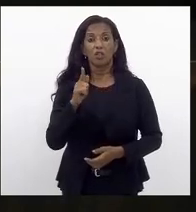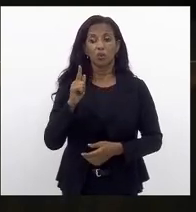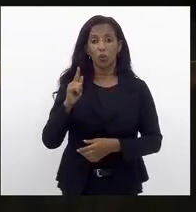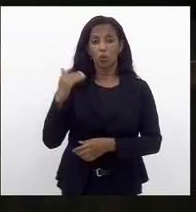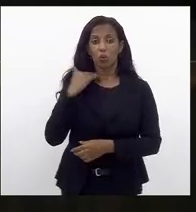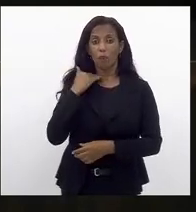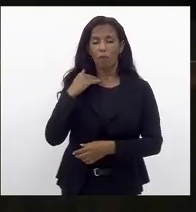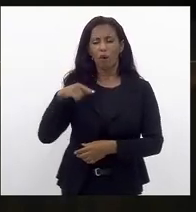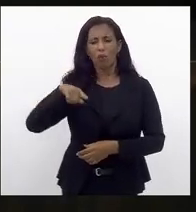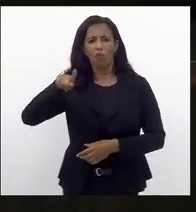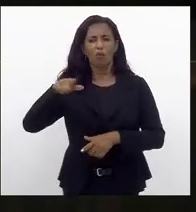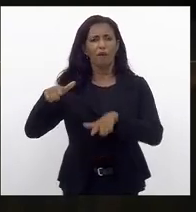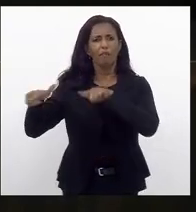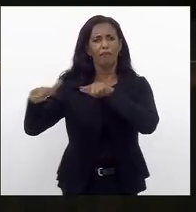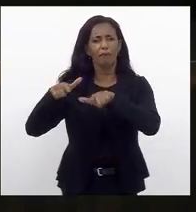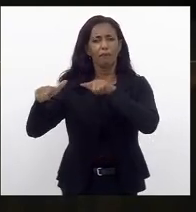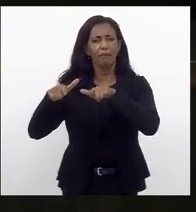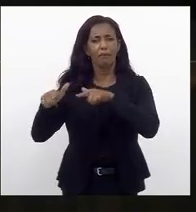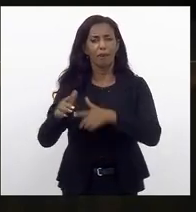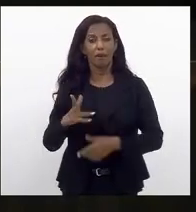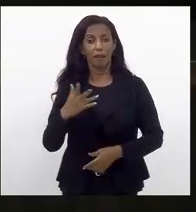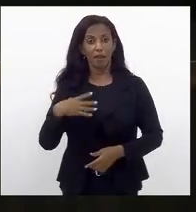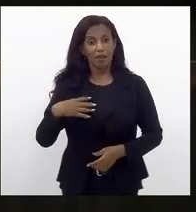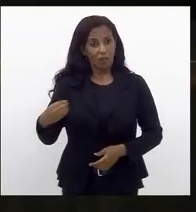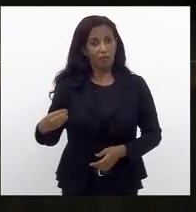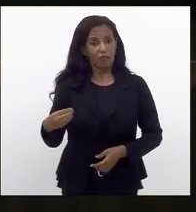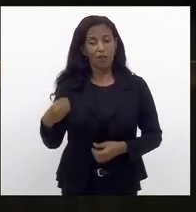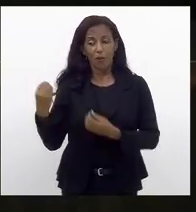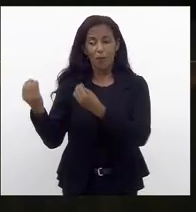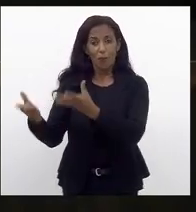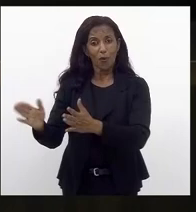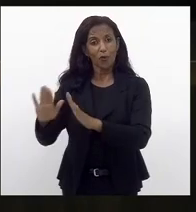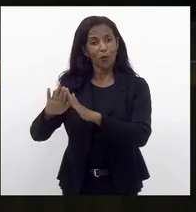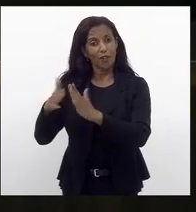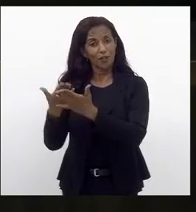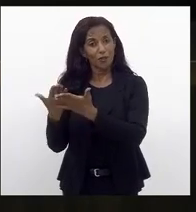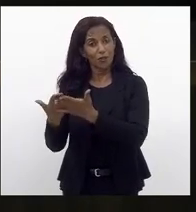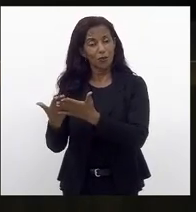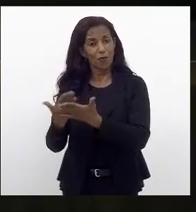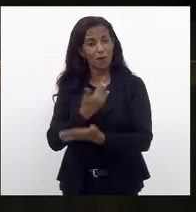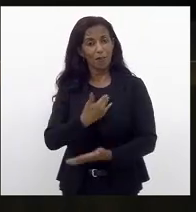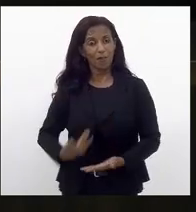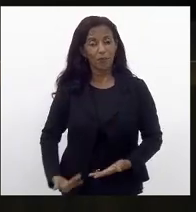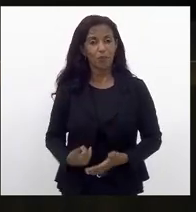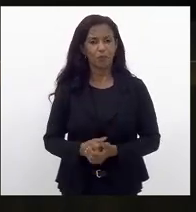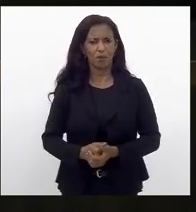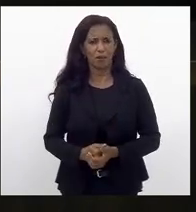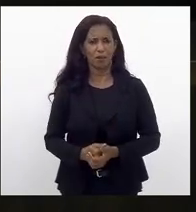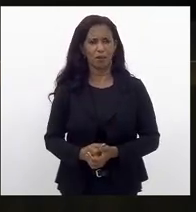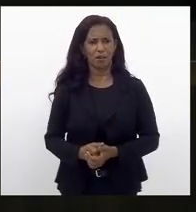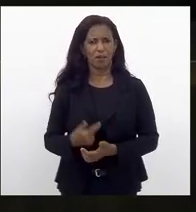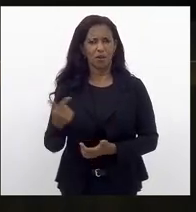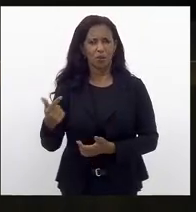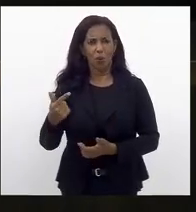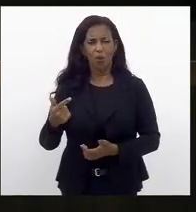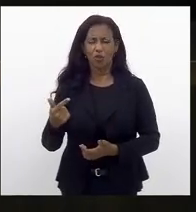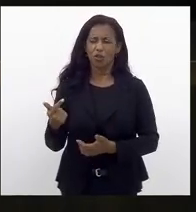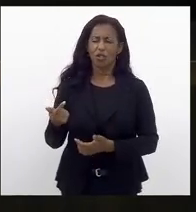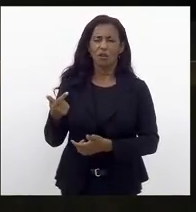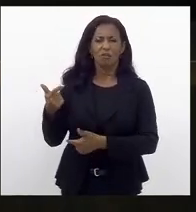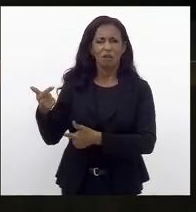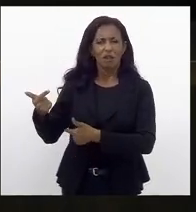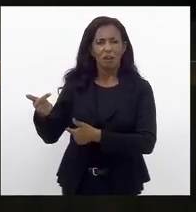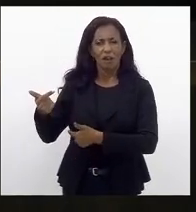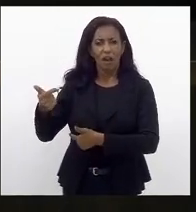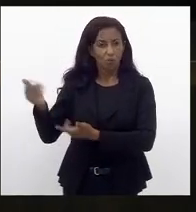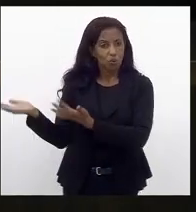cidade trabalhar no banco botou os seus filhos da escola pública e nós ocupamos a juventude